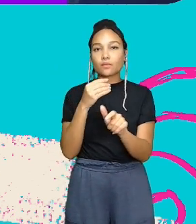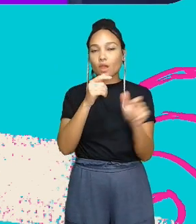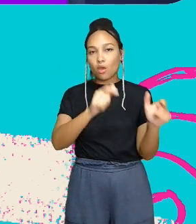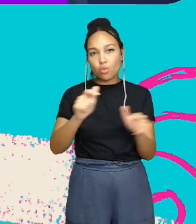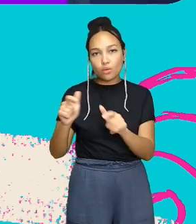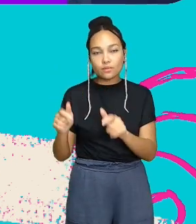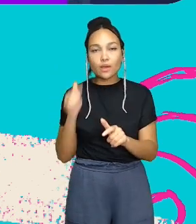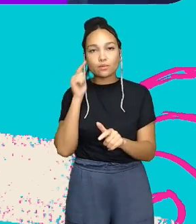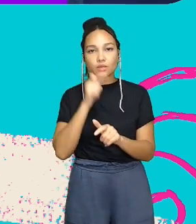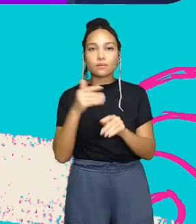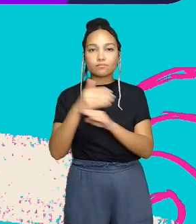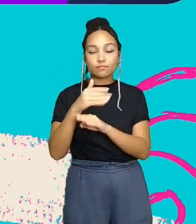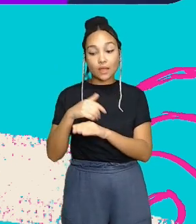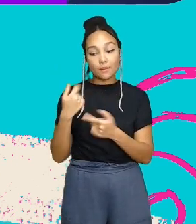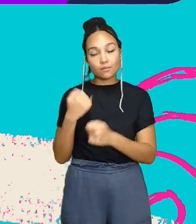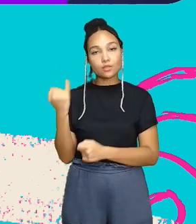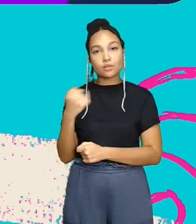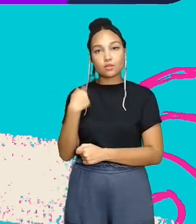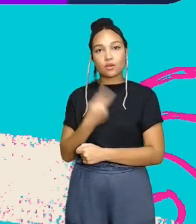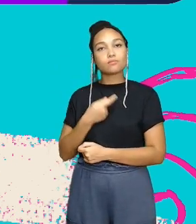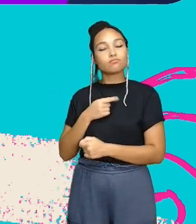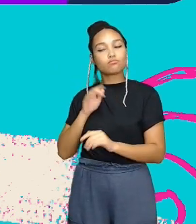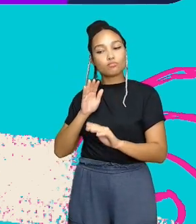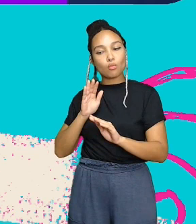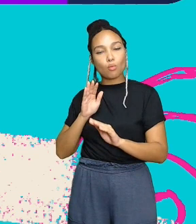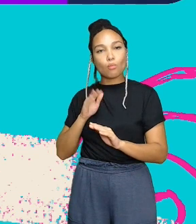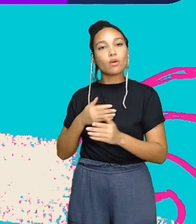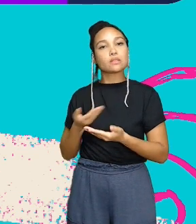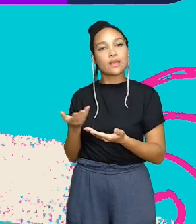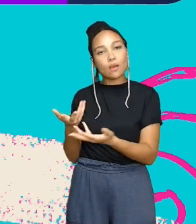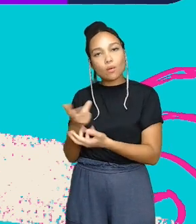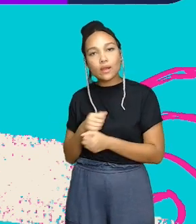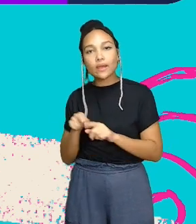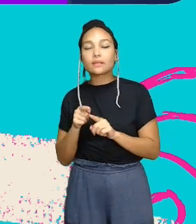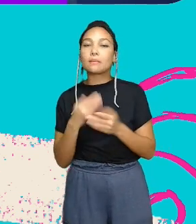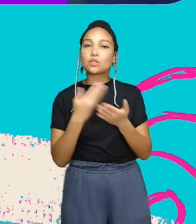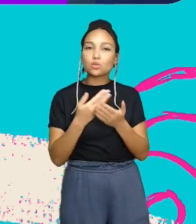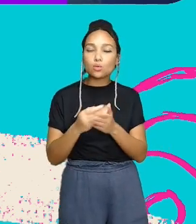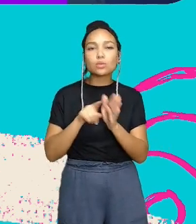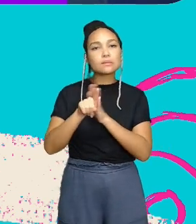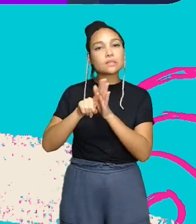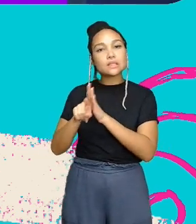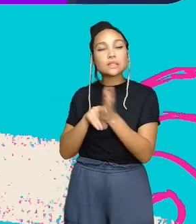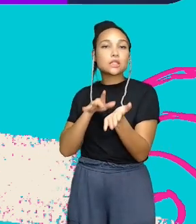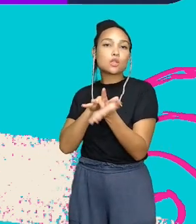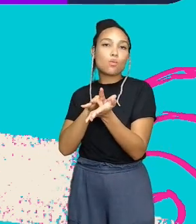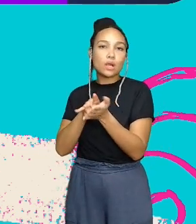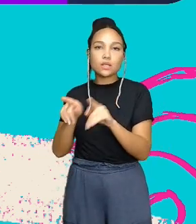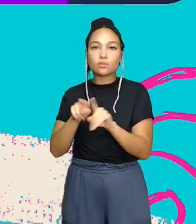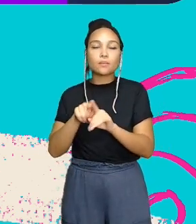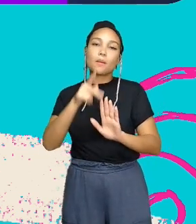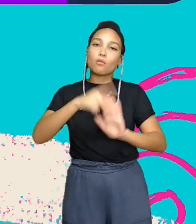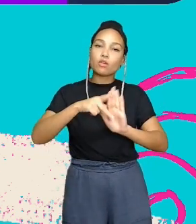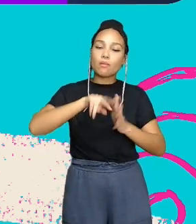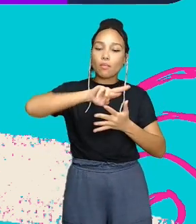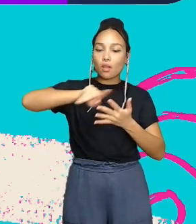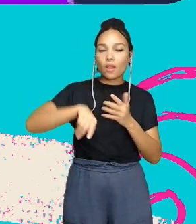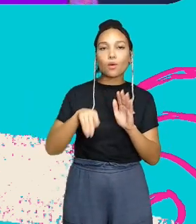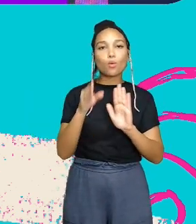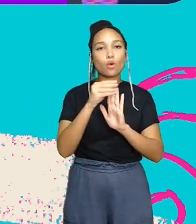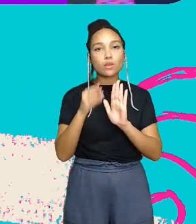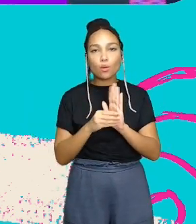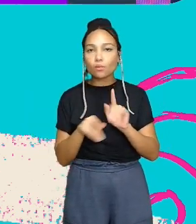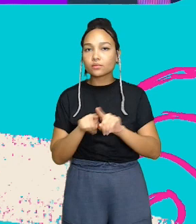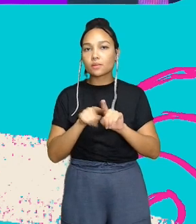esse cuidado, visitas técnicas, leituras, estudos de caso, simulações, projetos, conteúdos,